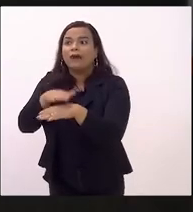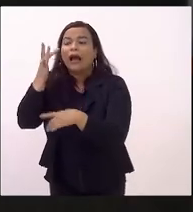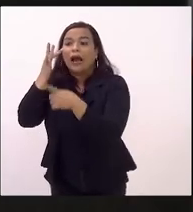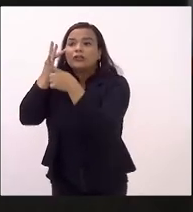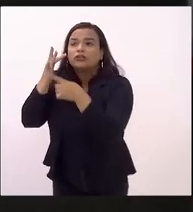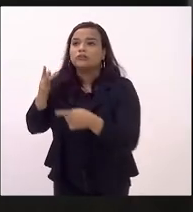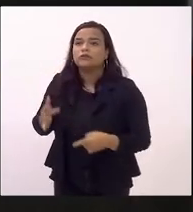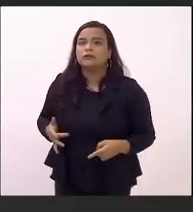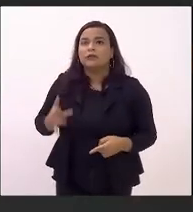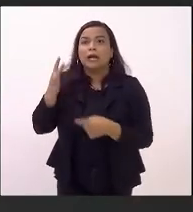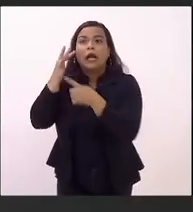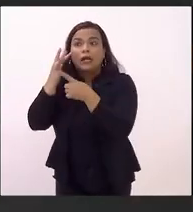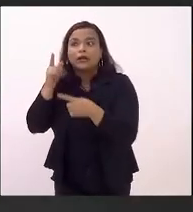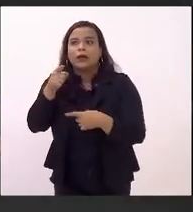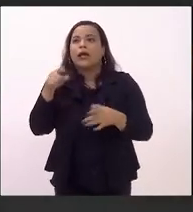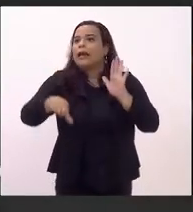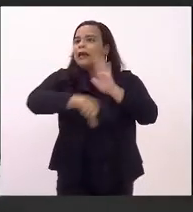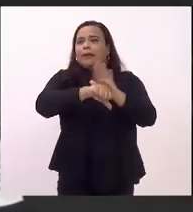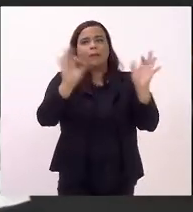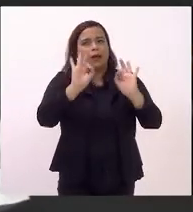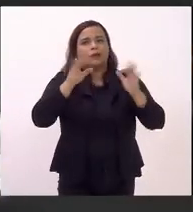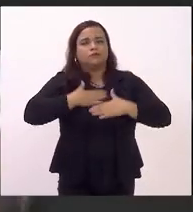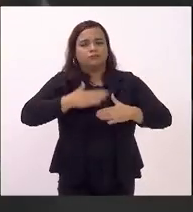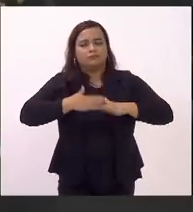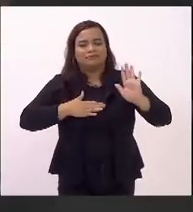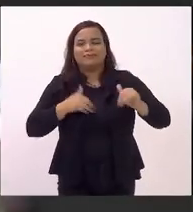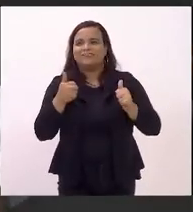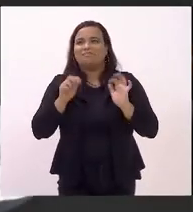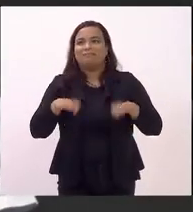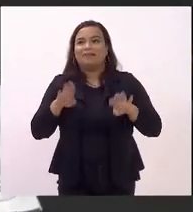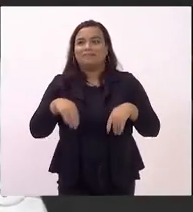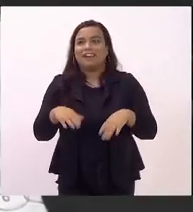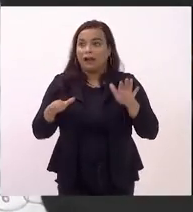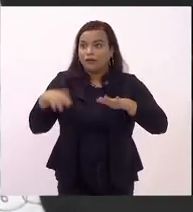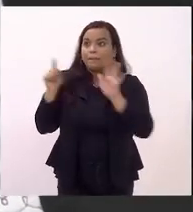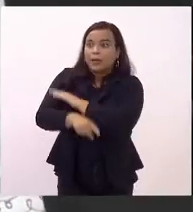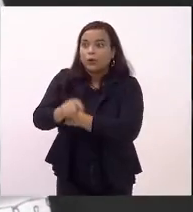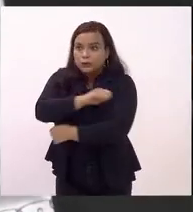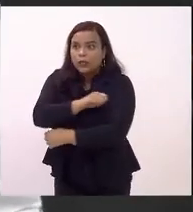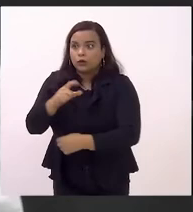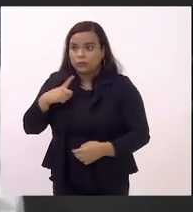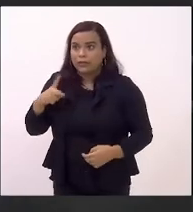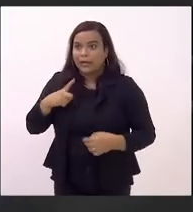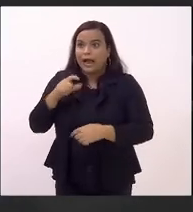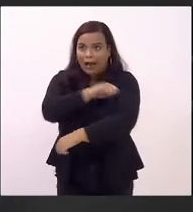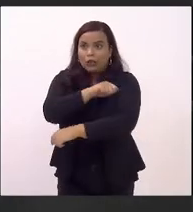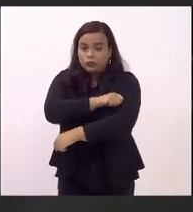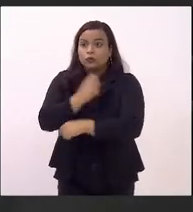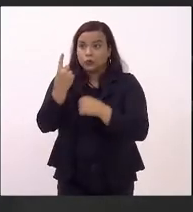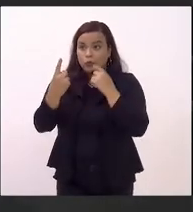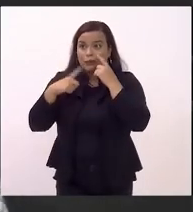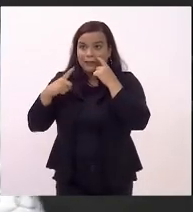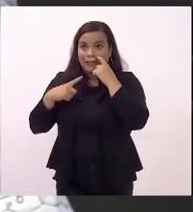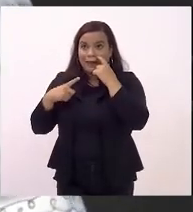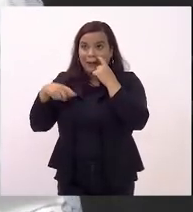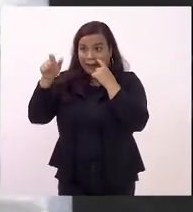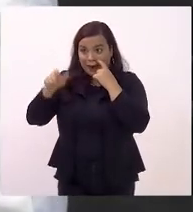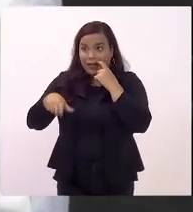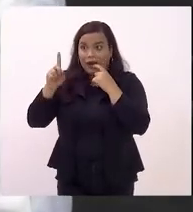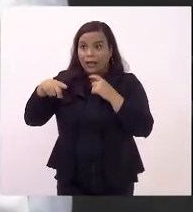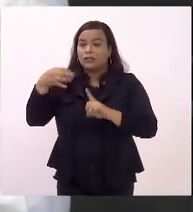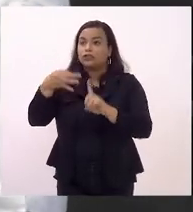Não, você não cometeu crime nenhum, está tudo certo. Né? Às vezes eu pergunto aos meus alunos, eu tenho um aluno também, um aluno, que é